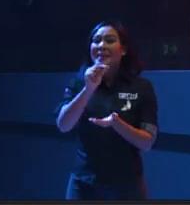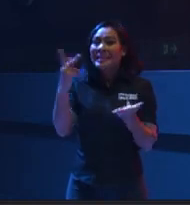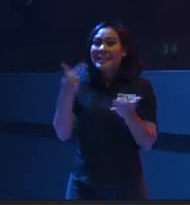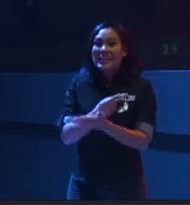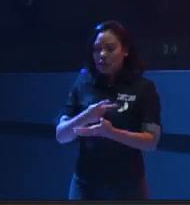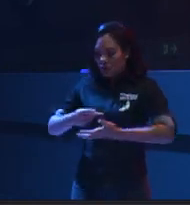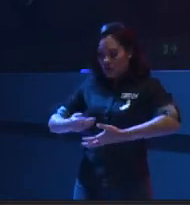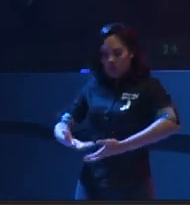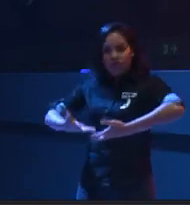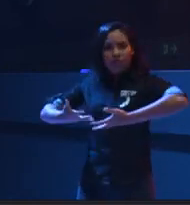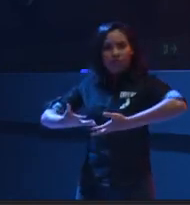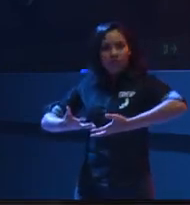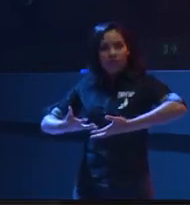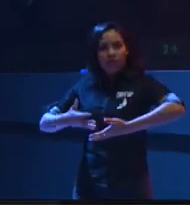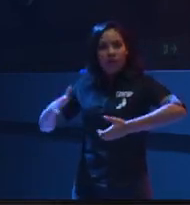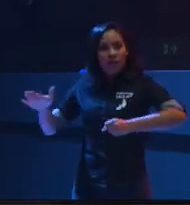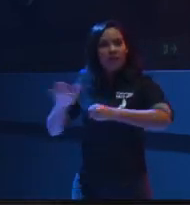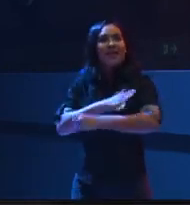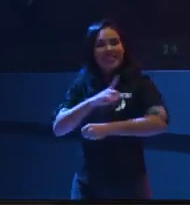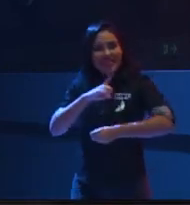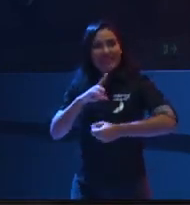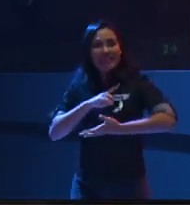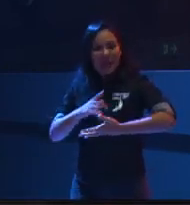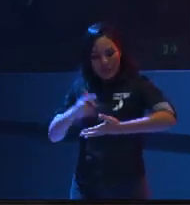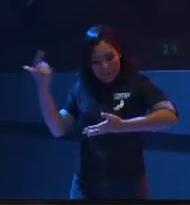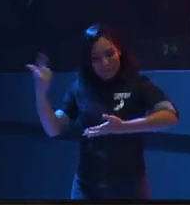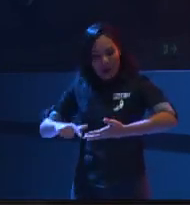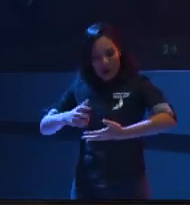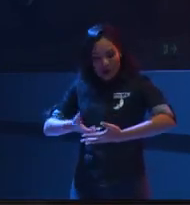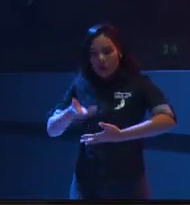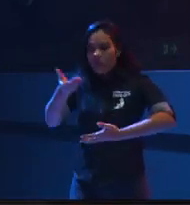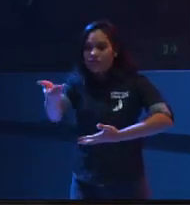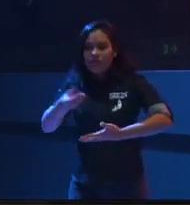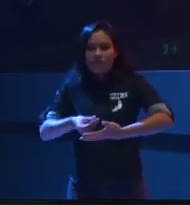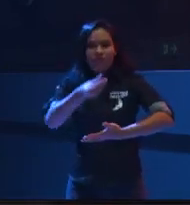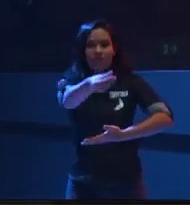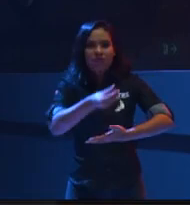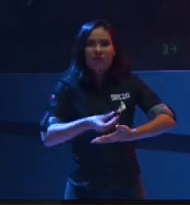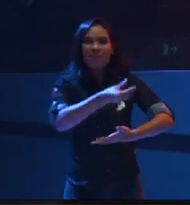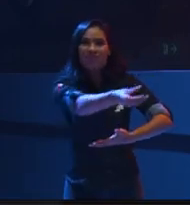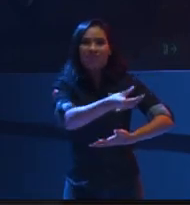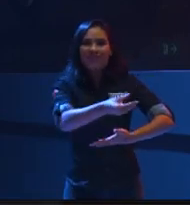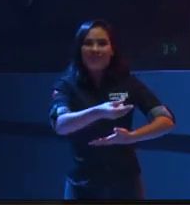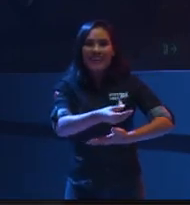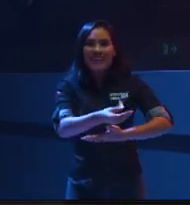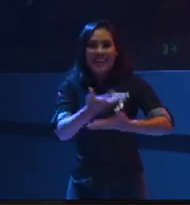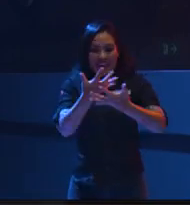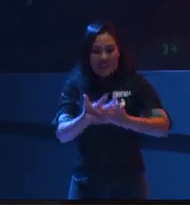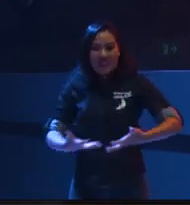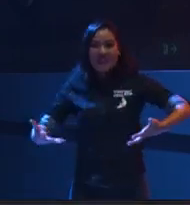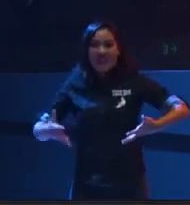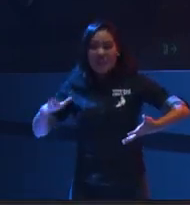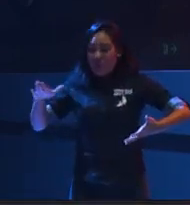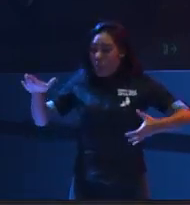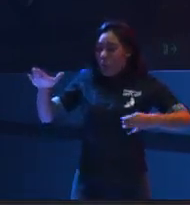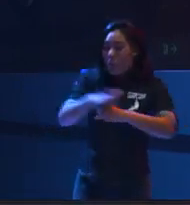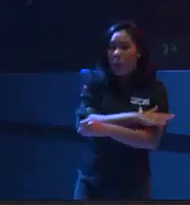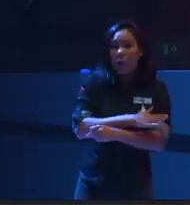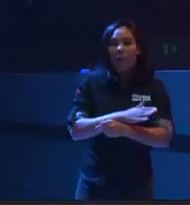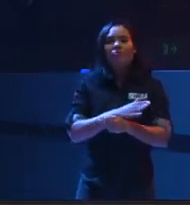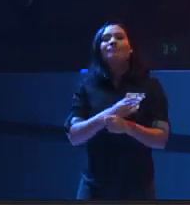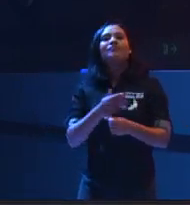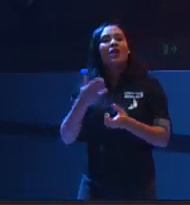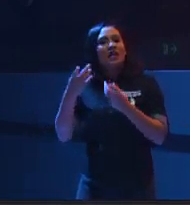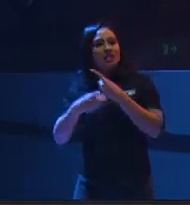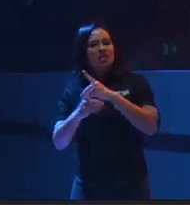multiplicando multiplicando ele fala vamos servindo as pessoas e os seus dados voltam vazios